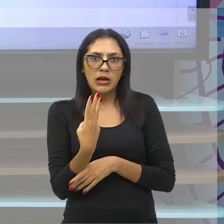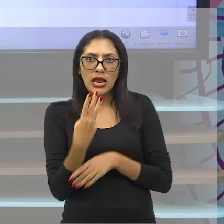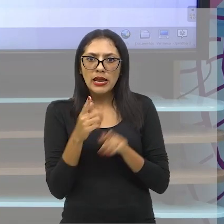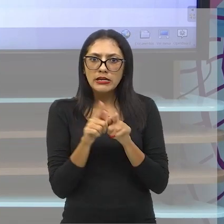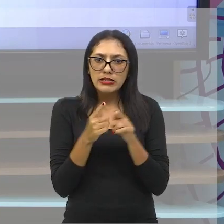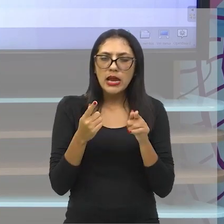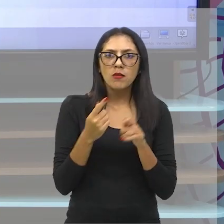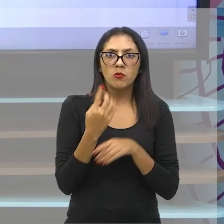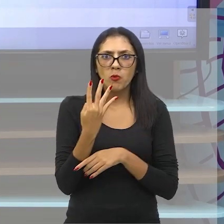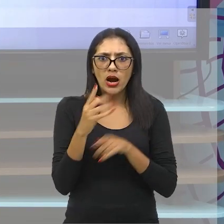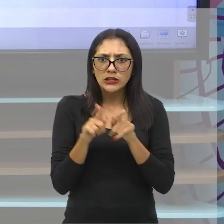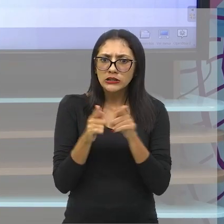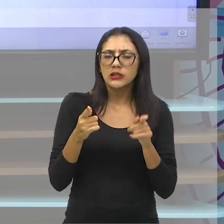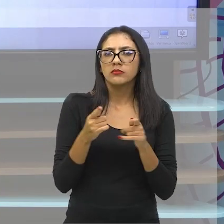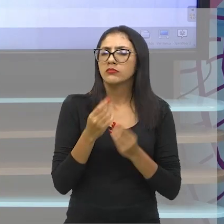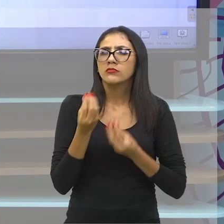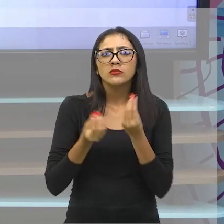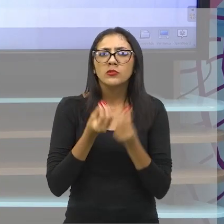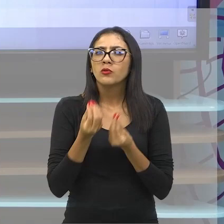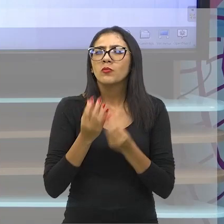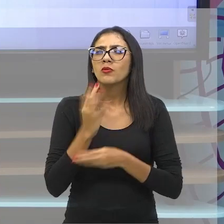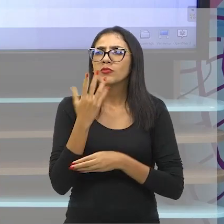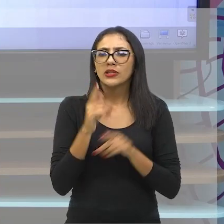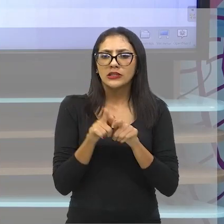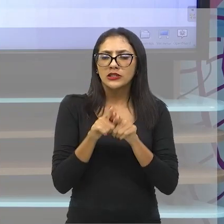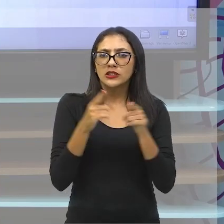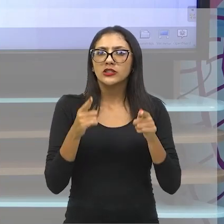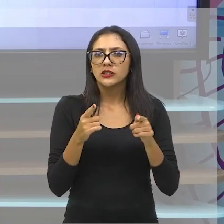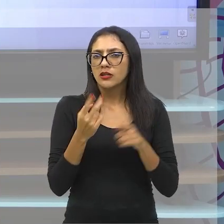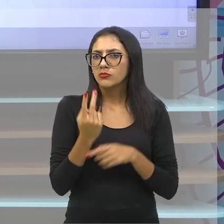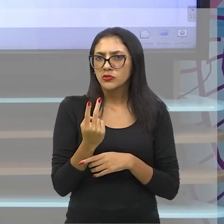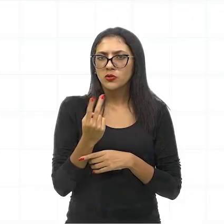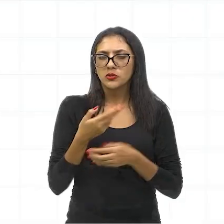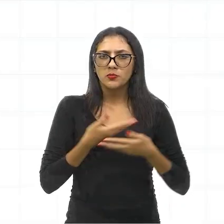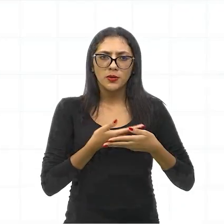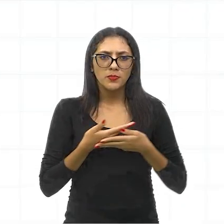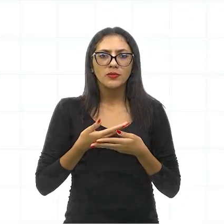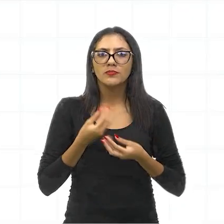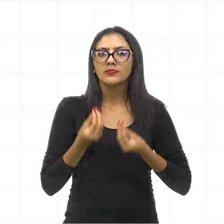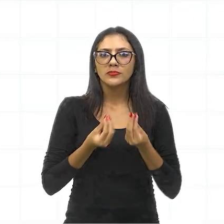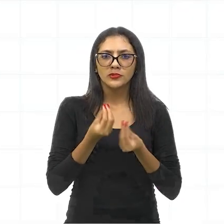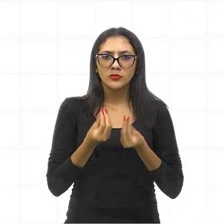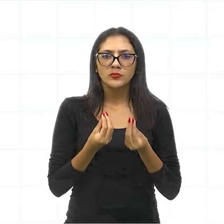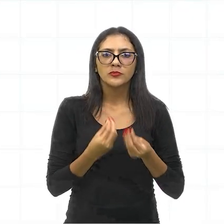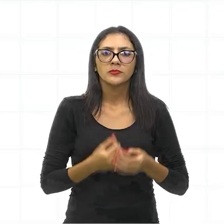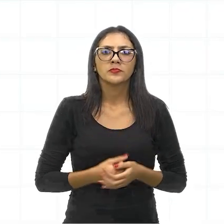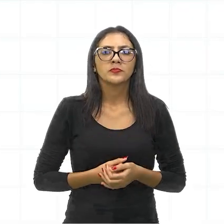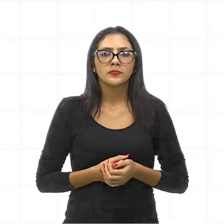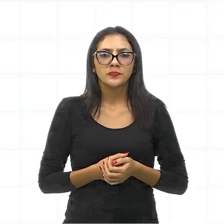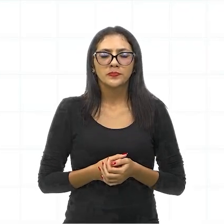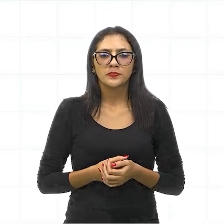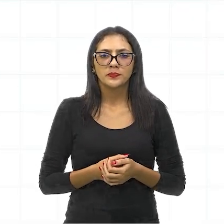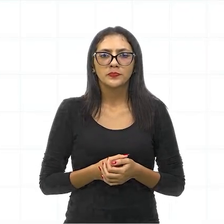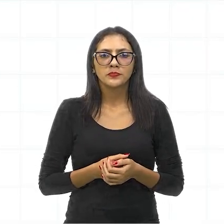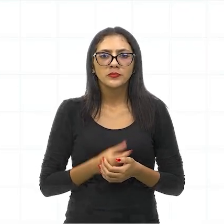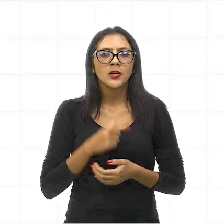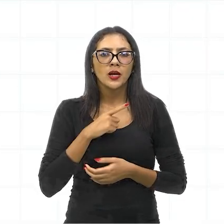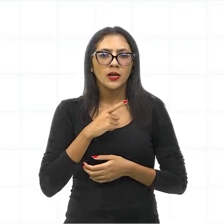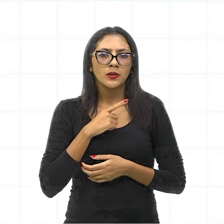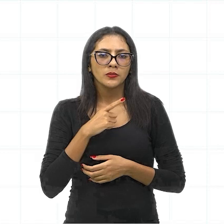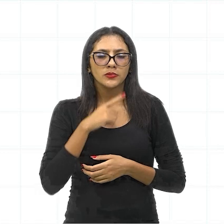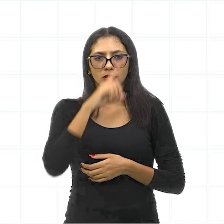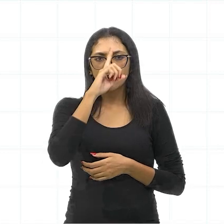né? Como que acontece aí no caso dos gêmeos? A gente vai observar aí na nossa próxima imagem, para a gente entender melhor como se